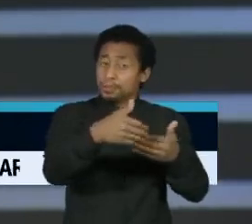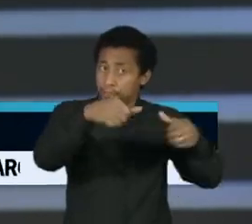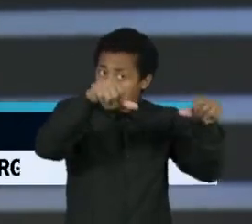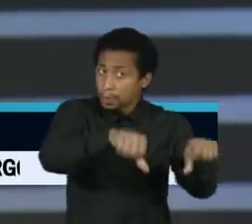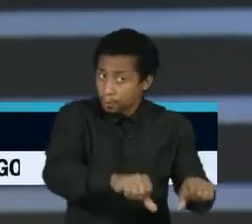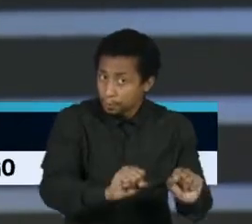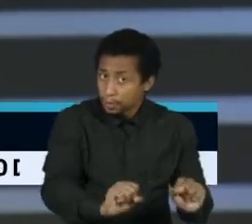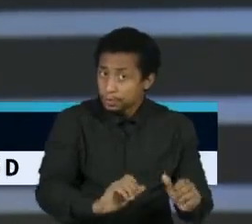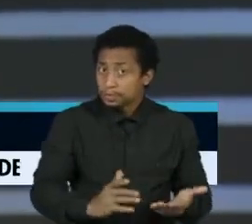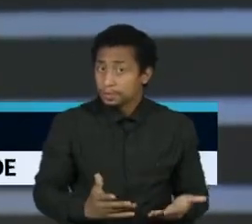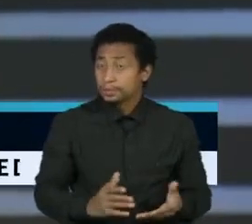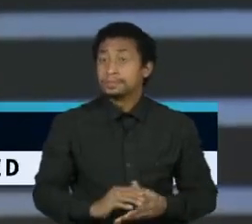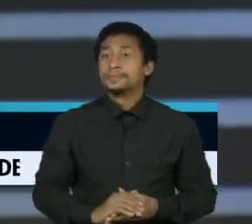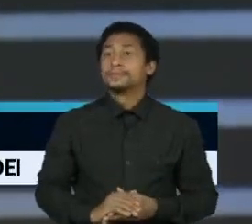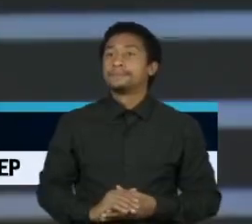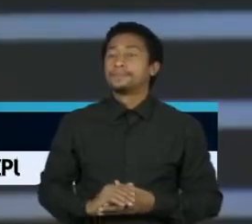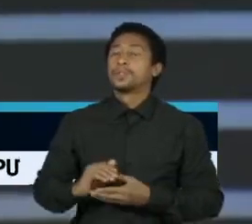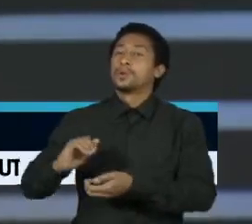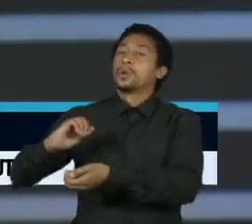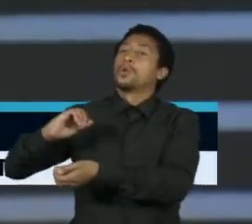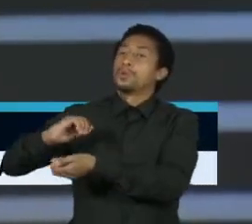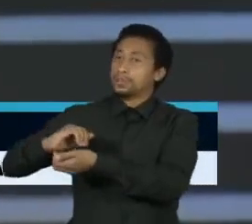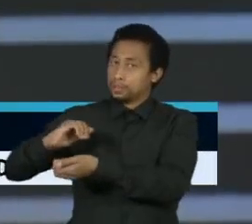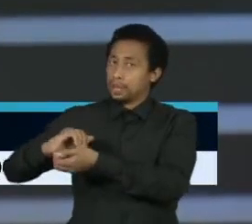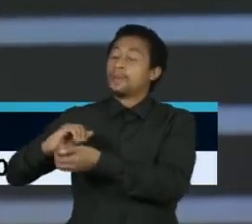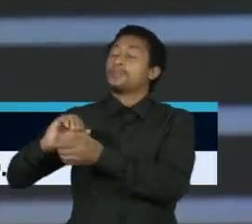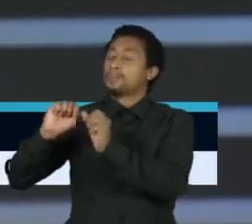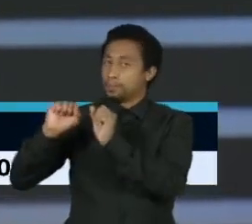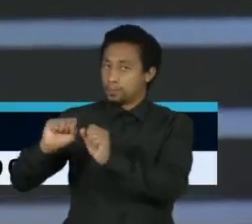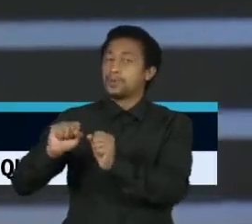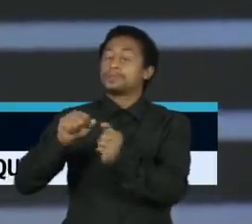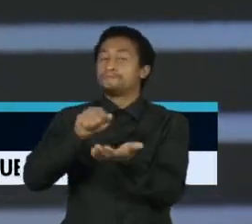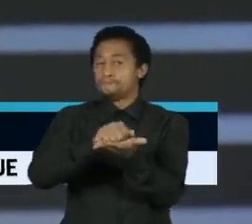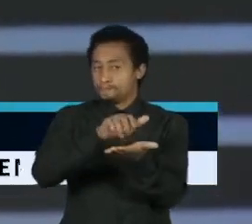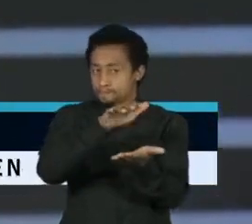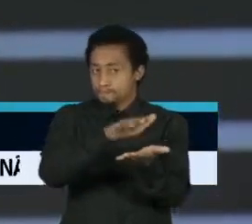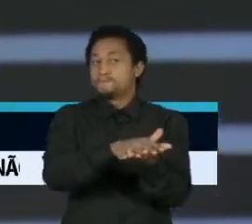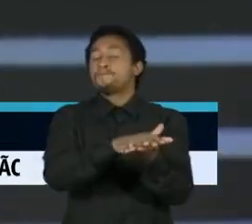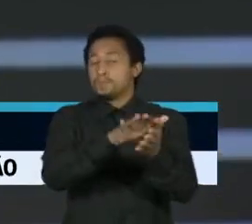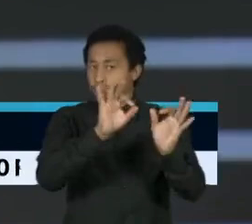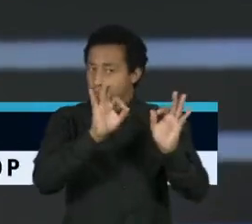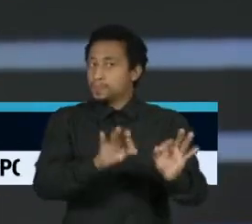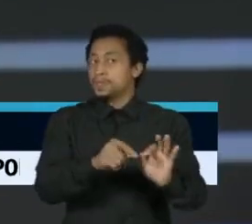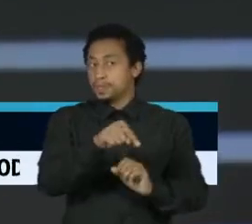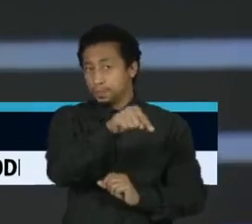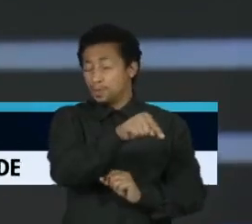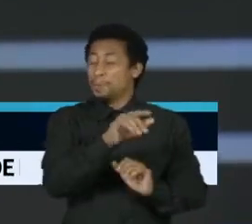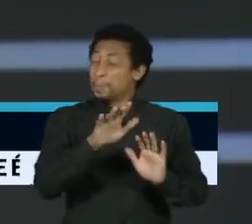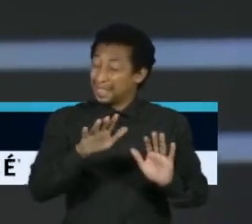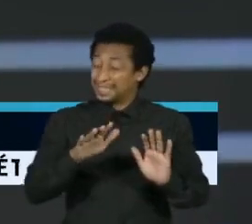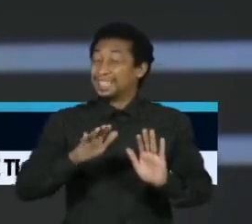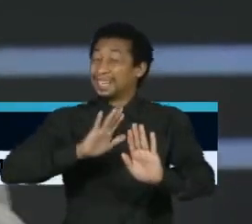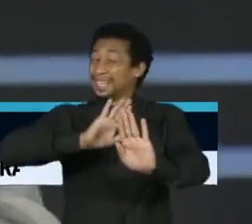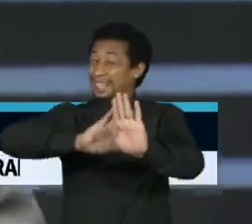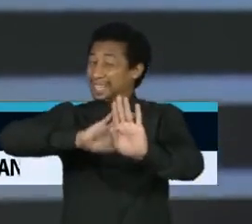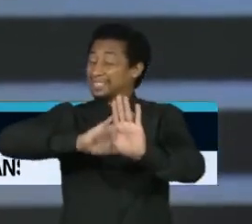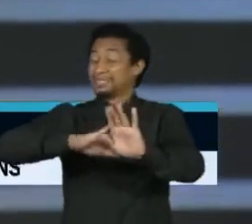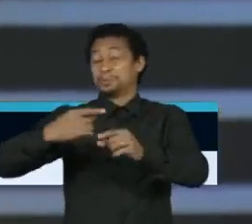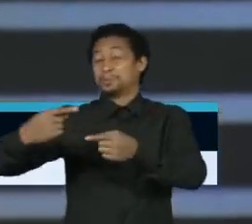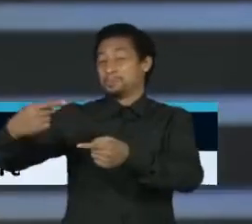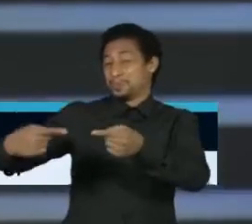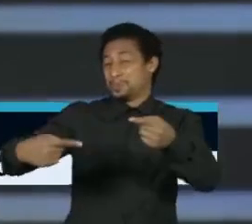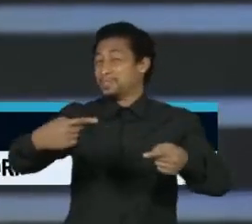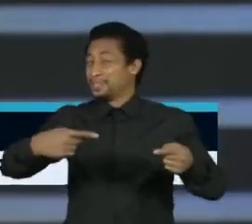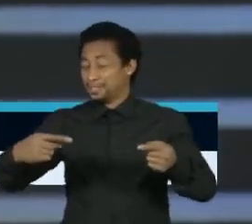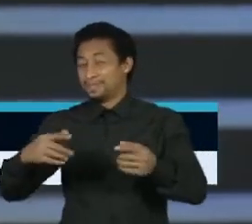eu acredito que a tendência do STF pode ser condená-lo, mas eu ainda acho que tem níveis políticos nisso aí, né? Não acho que... Eu